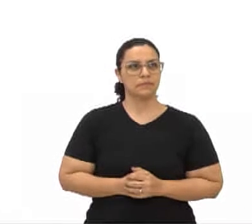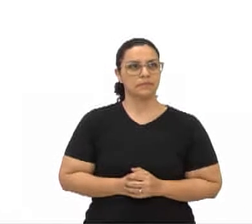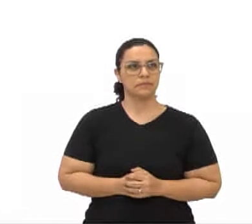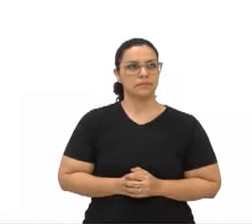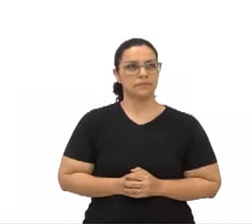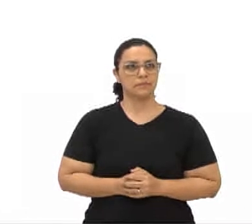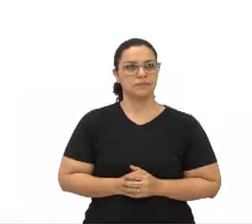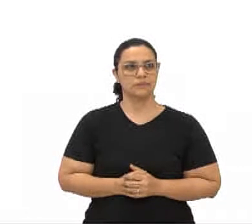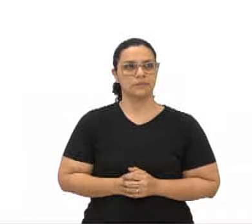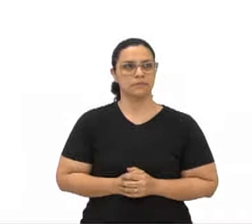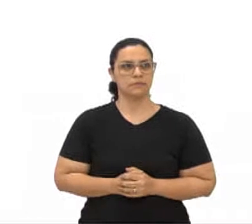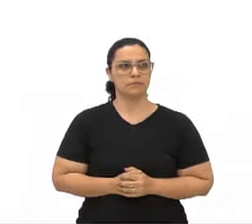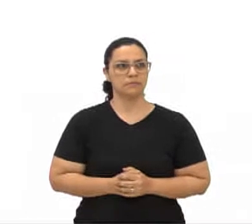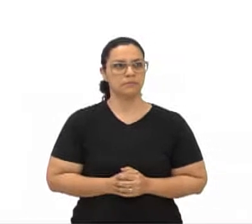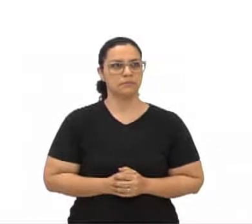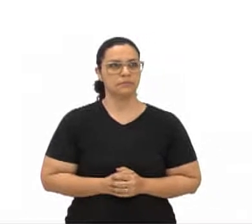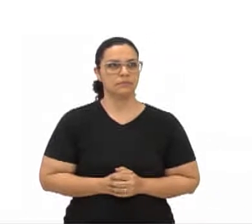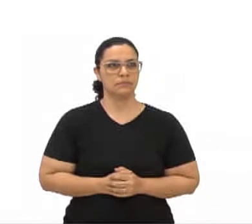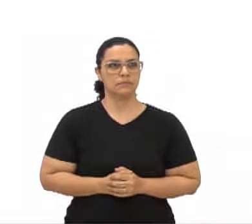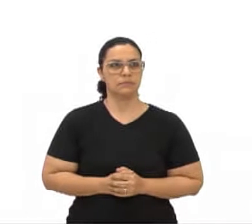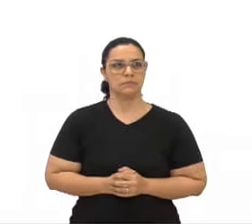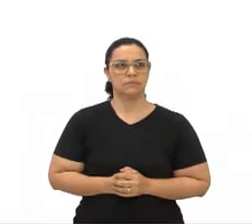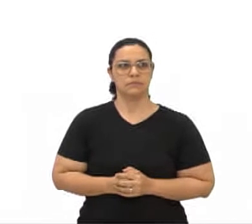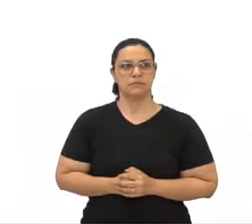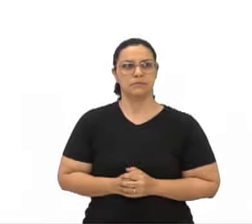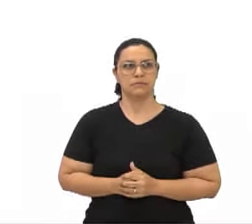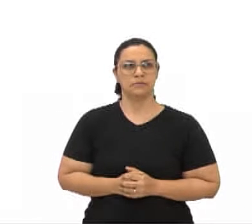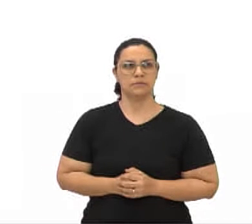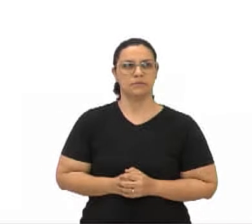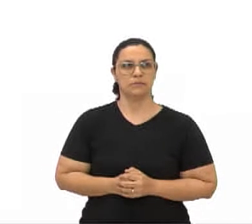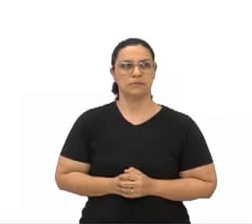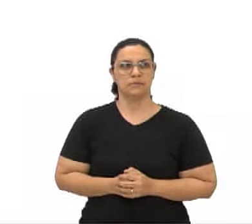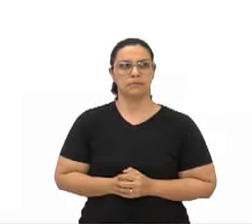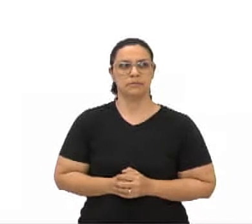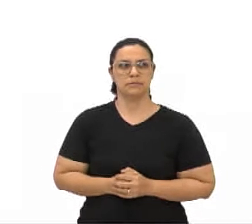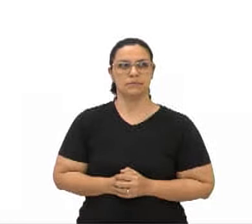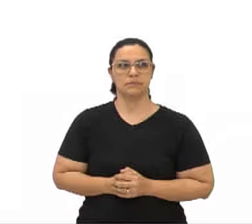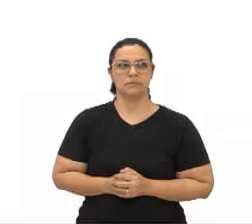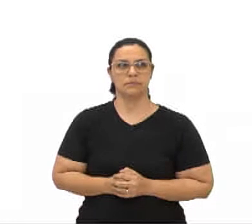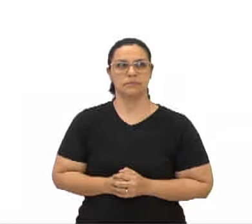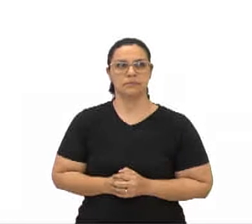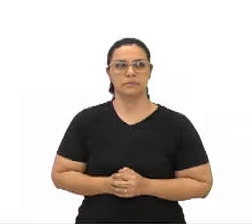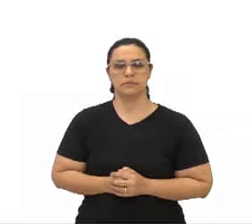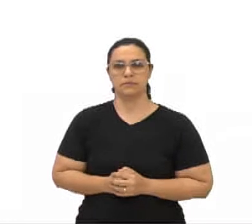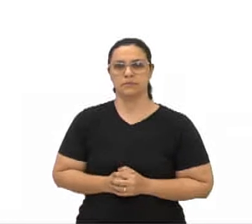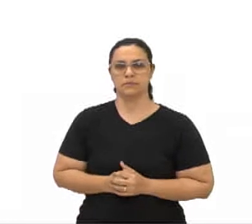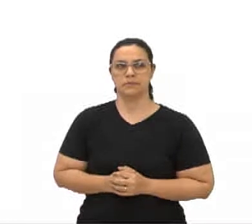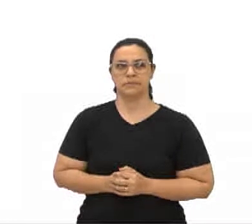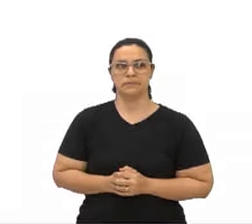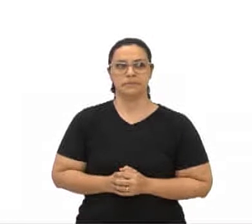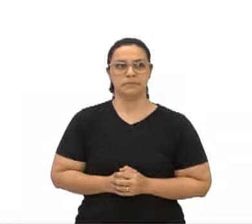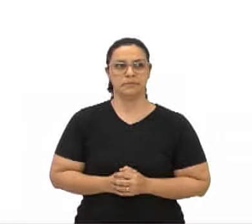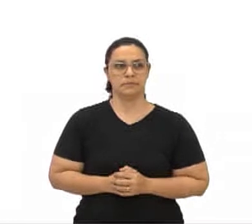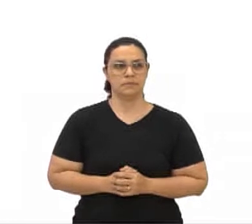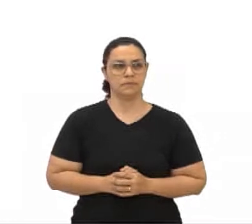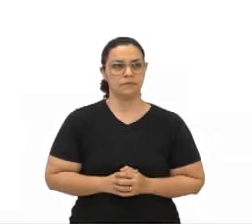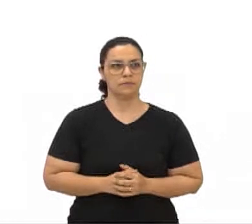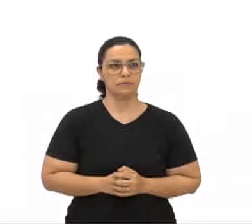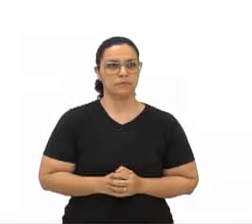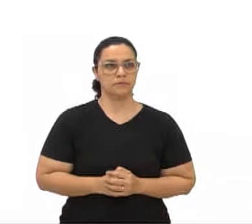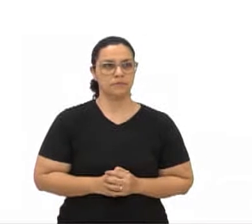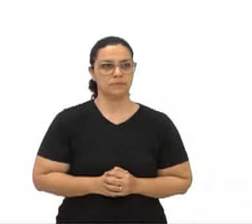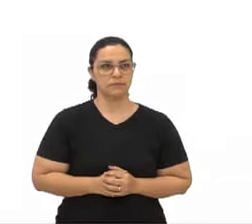ao Norte do Way jamais palhaço a porta meu parça Force II o